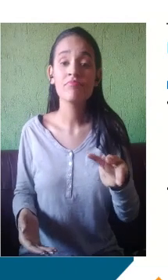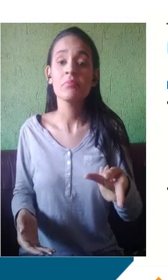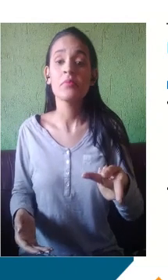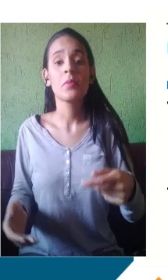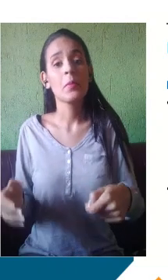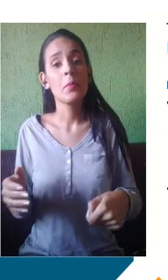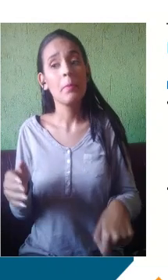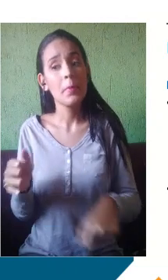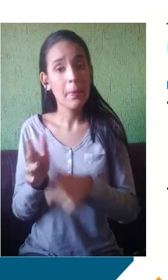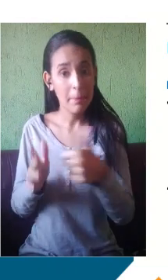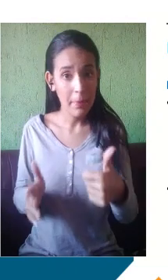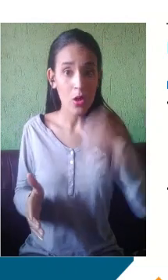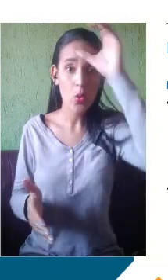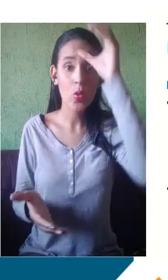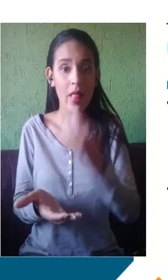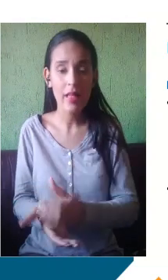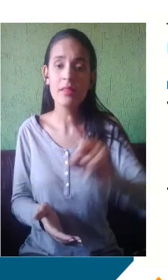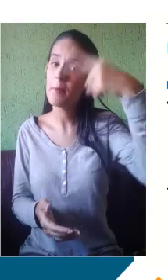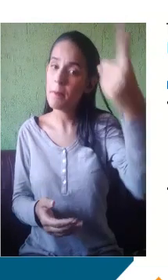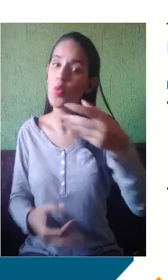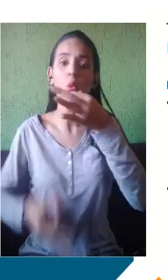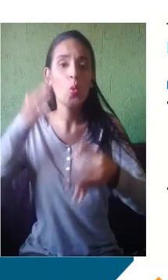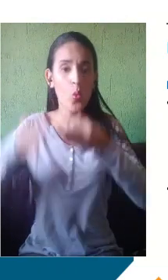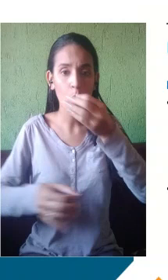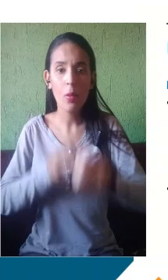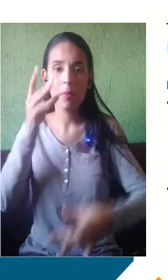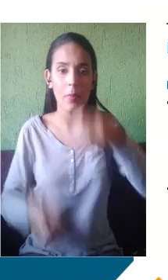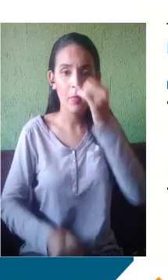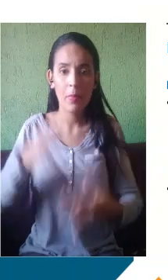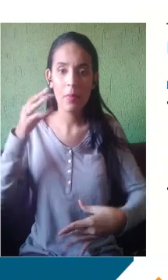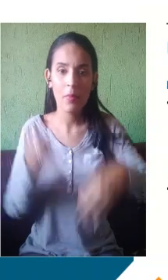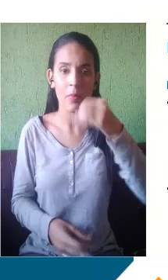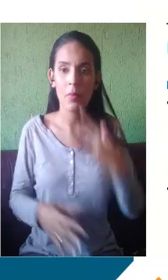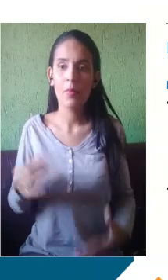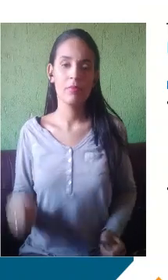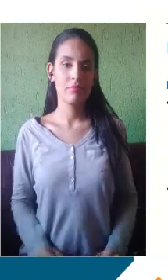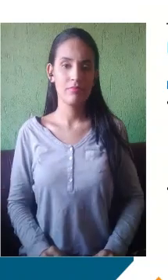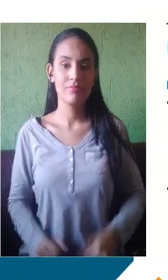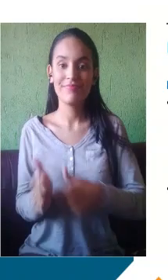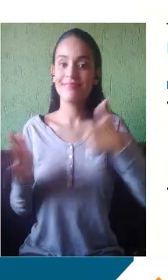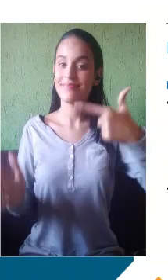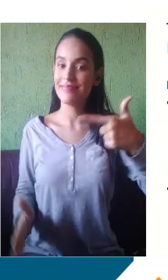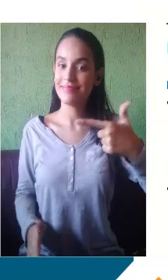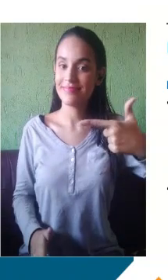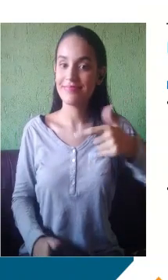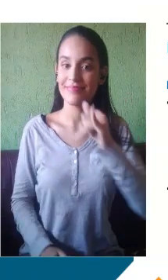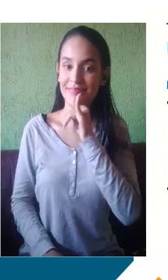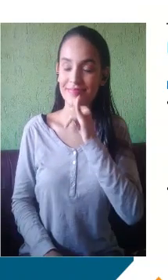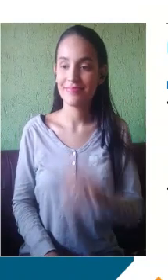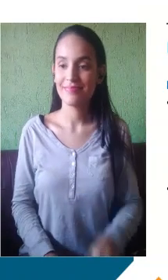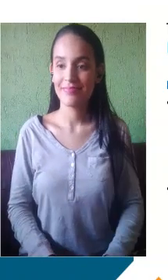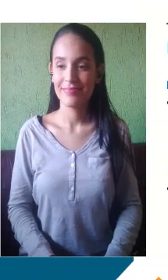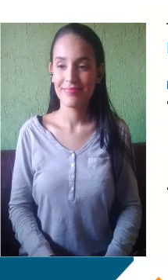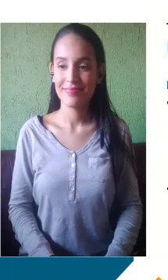redação. Organize o texto na introdução à tese e, posteriormente, os argumentos. Segundo exemplo aí. A infância é a melhor fase